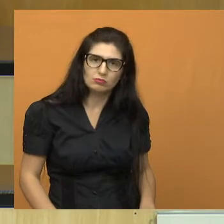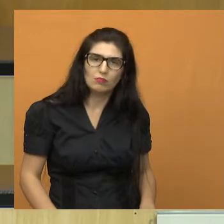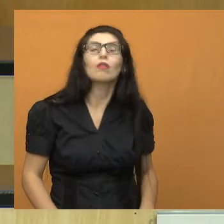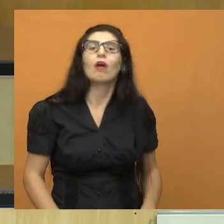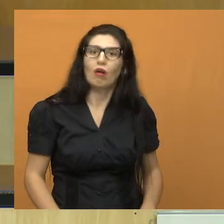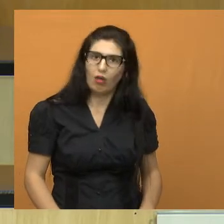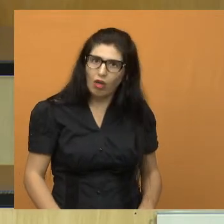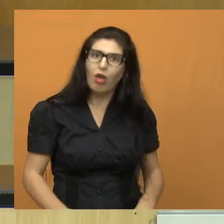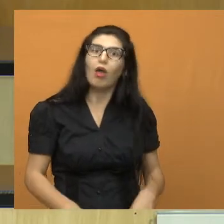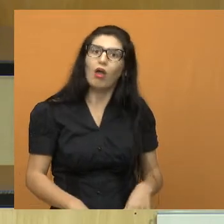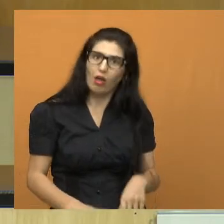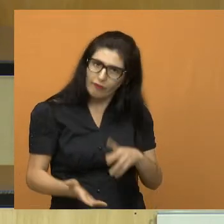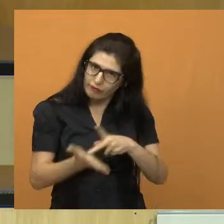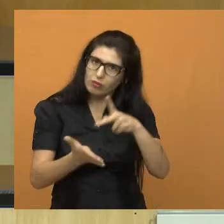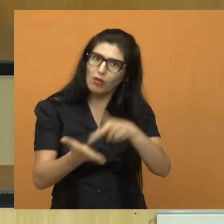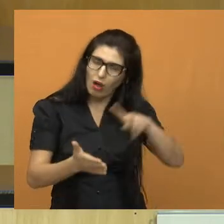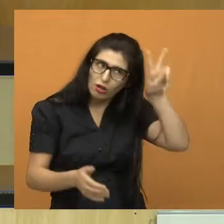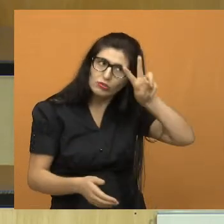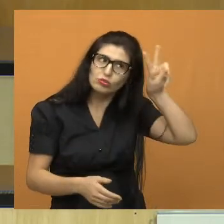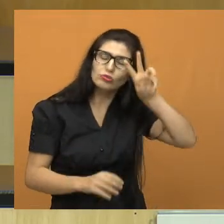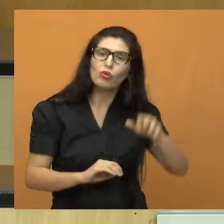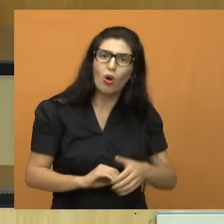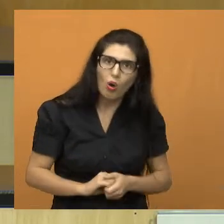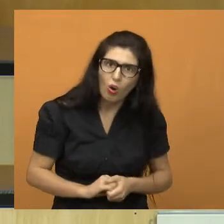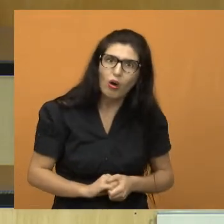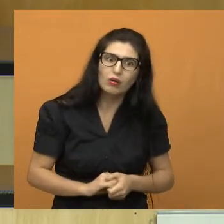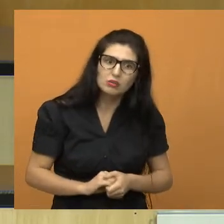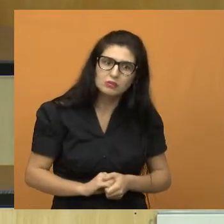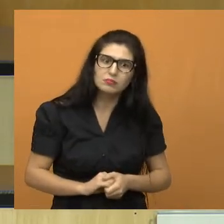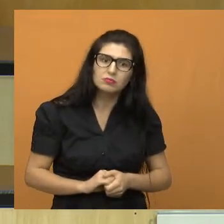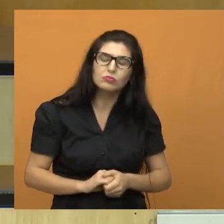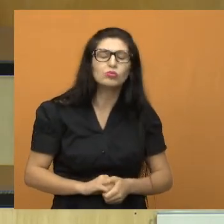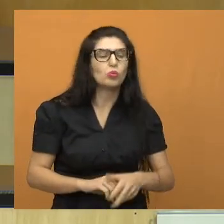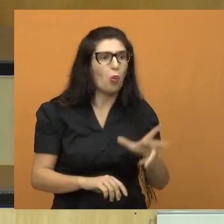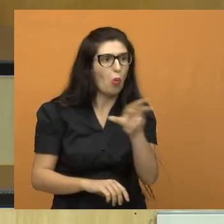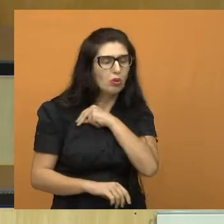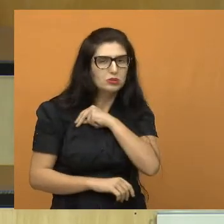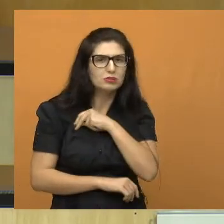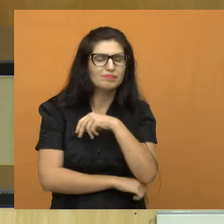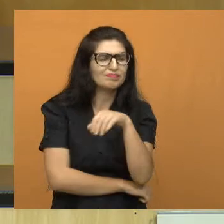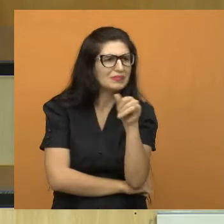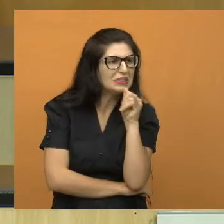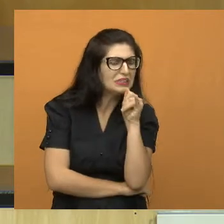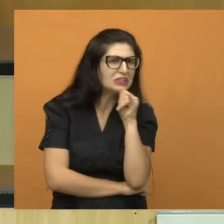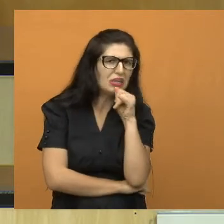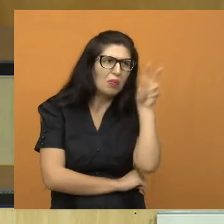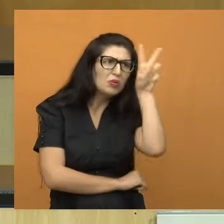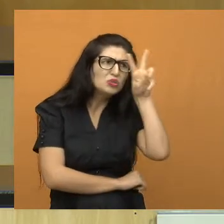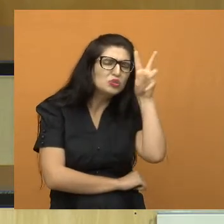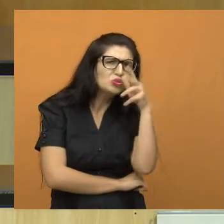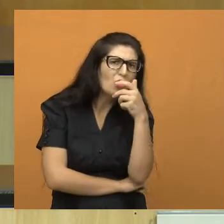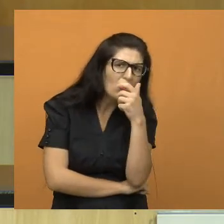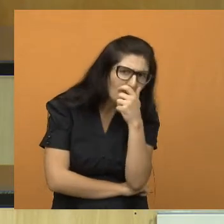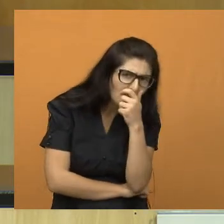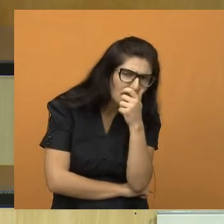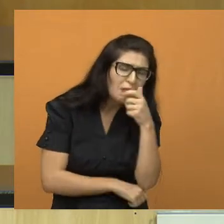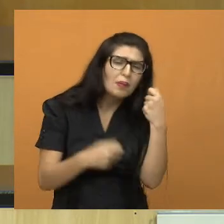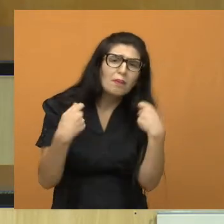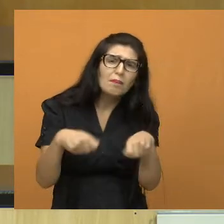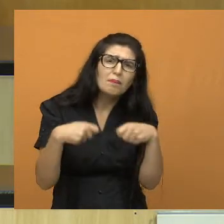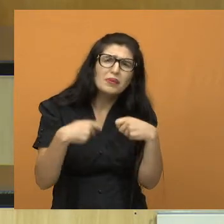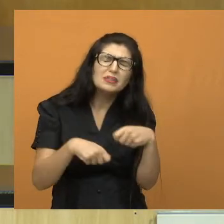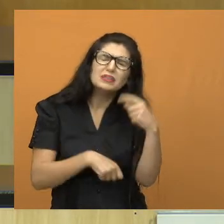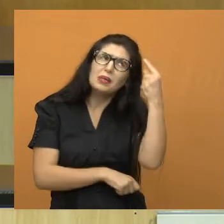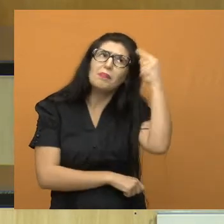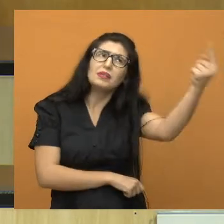aí vem o maior exemplo de superação da paz e maior exemplo de ser realmente pessoa da